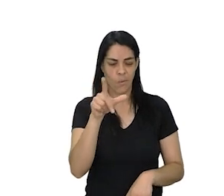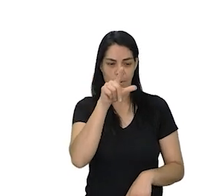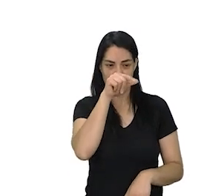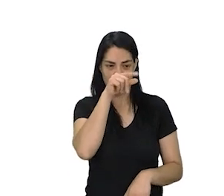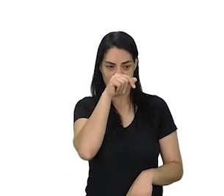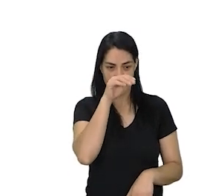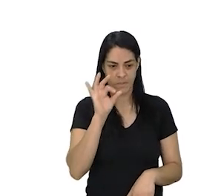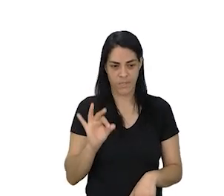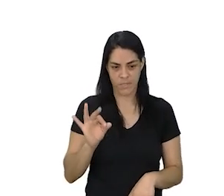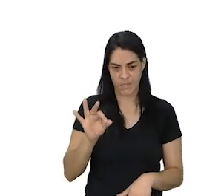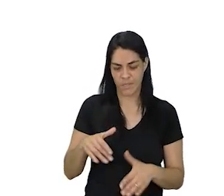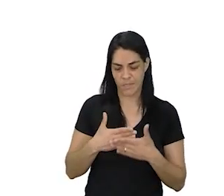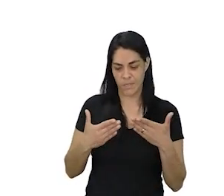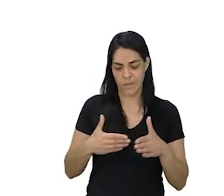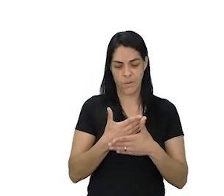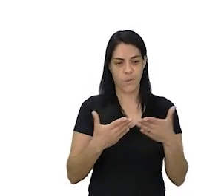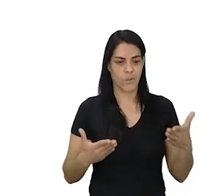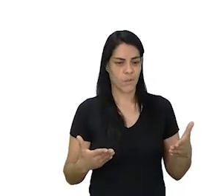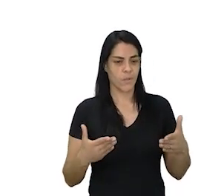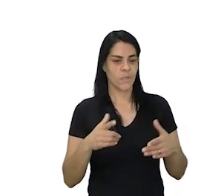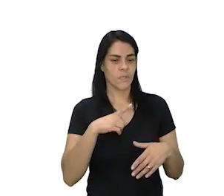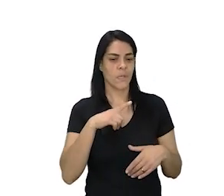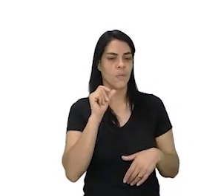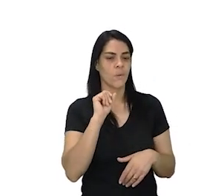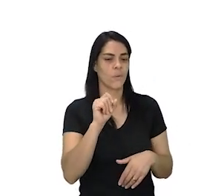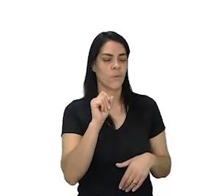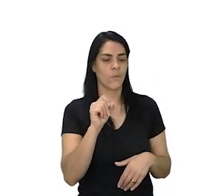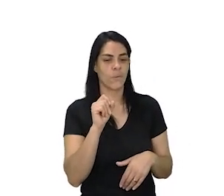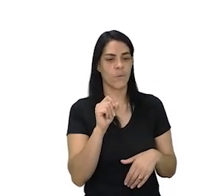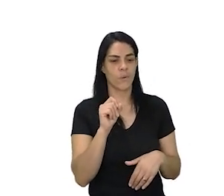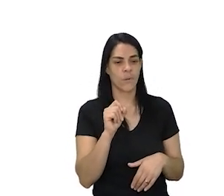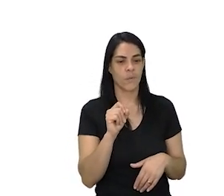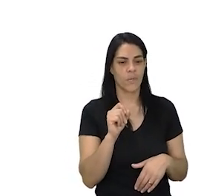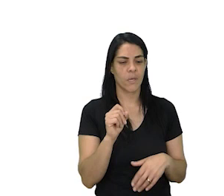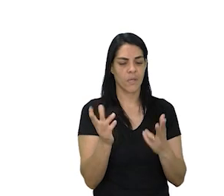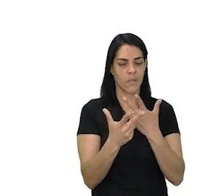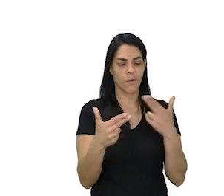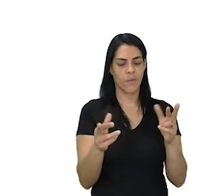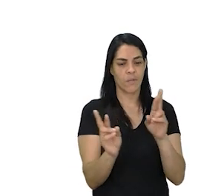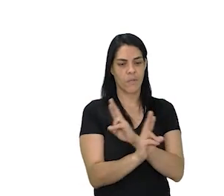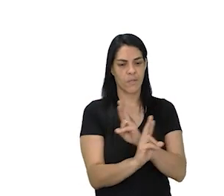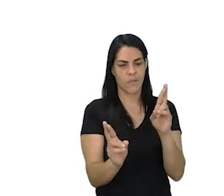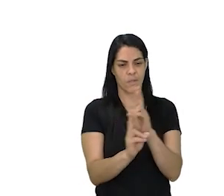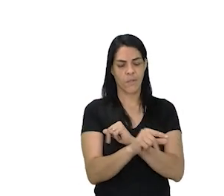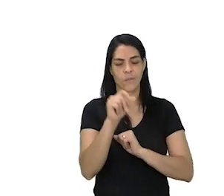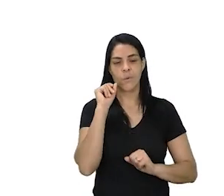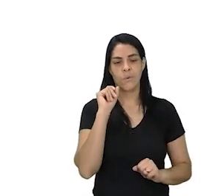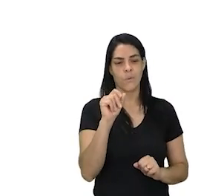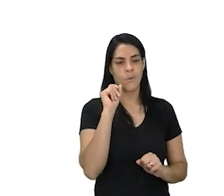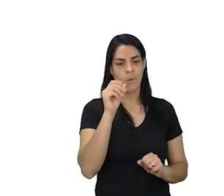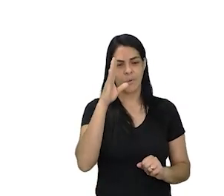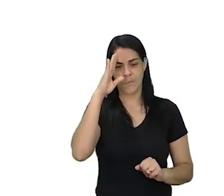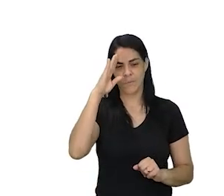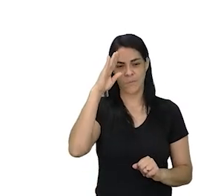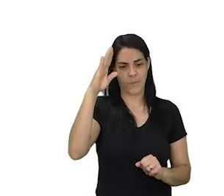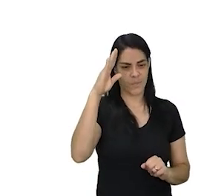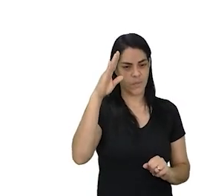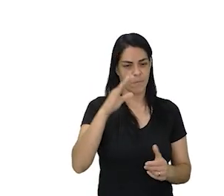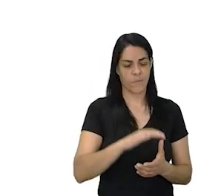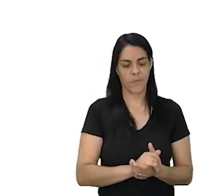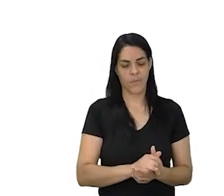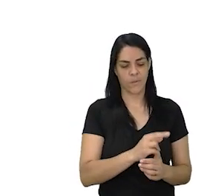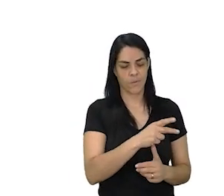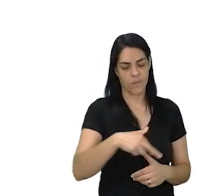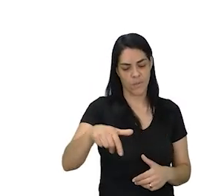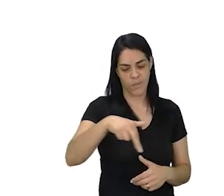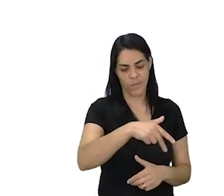tá? Então, a gente está, no fundo, diretamente relacionada principalmente com a localização e o